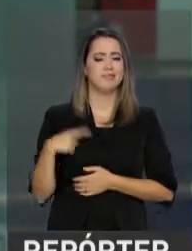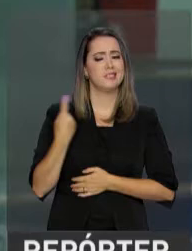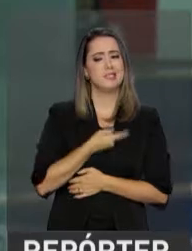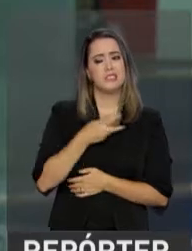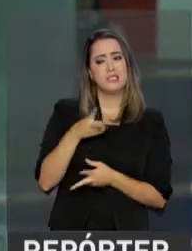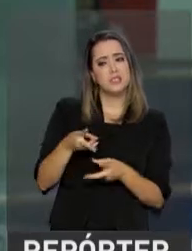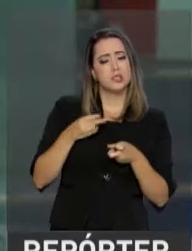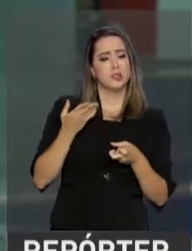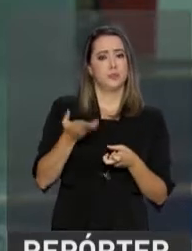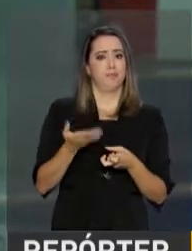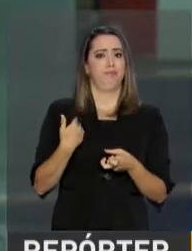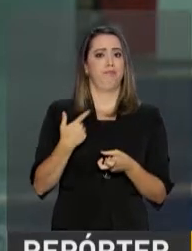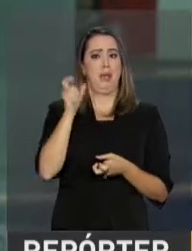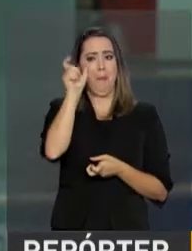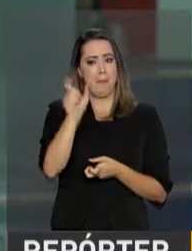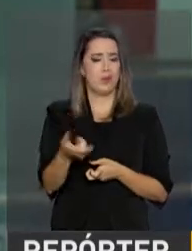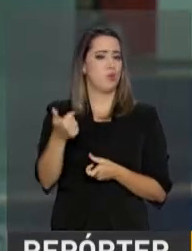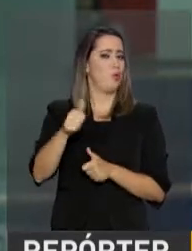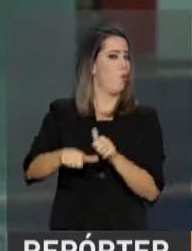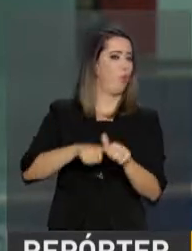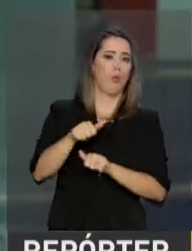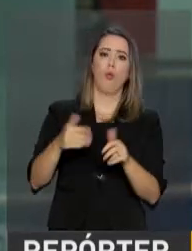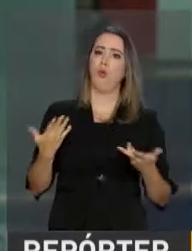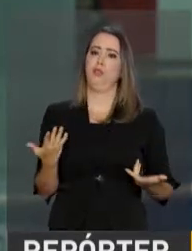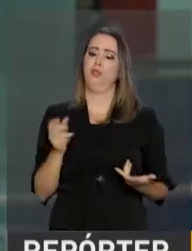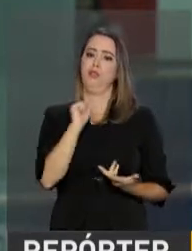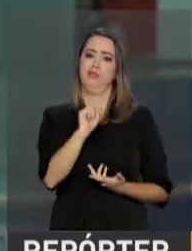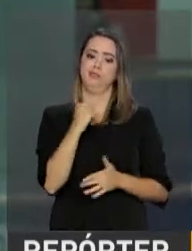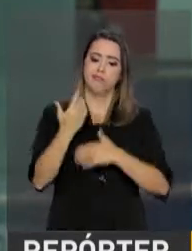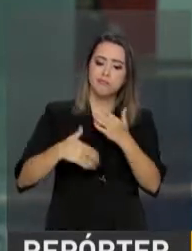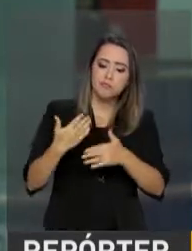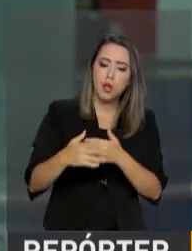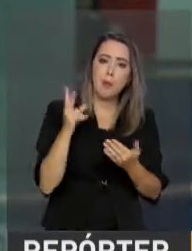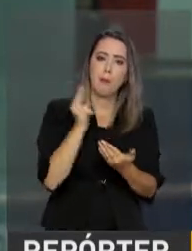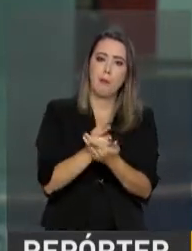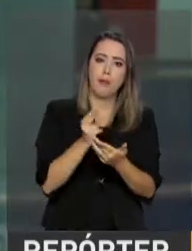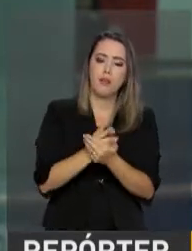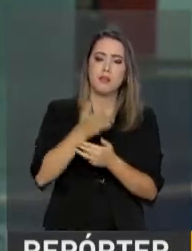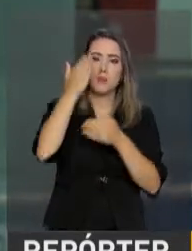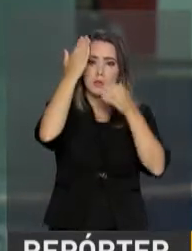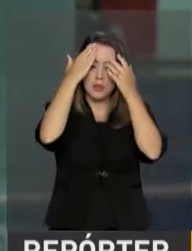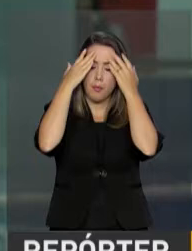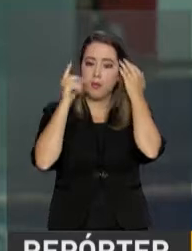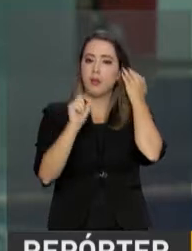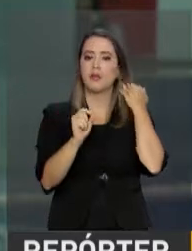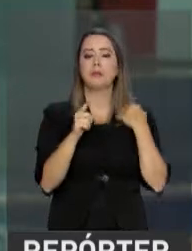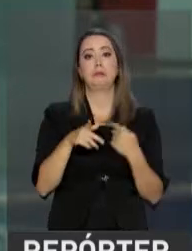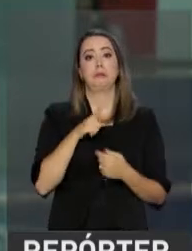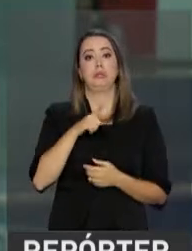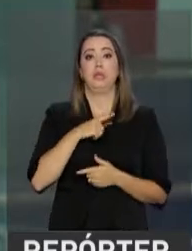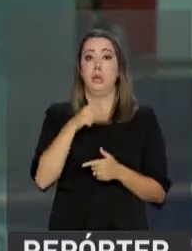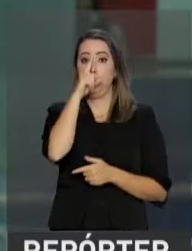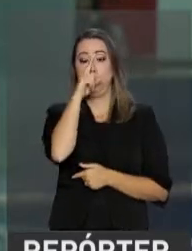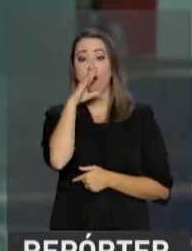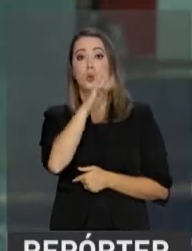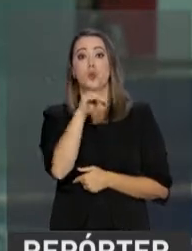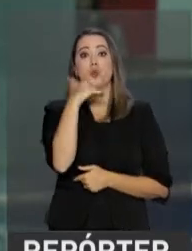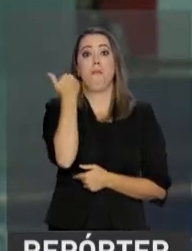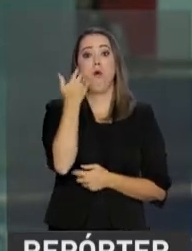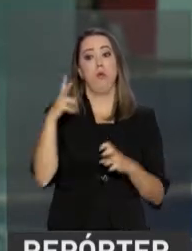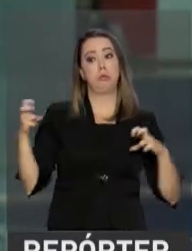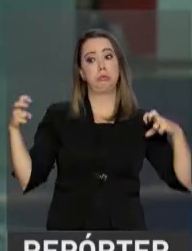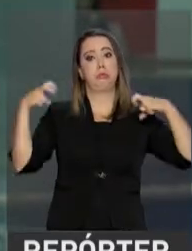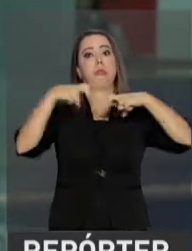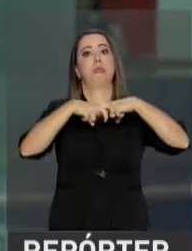que não se modifica ao longo do tempo é mesmo sabendo que são comportamentos associados a mortes acidentes